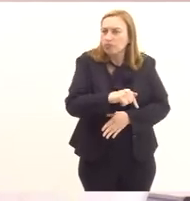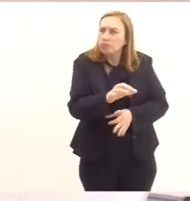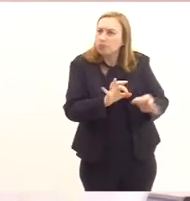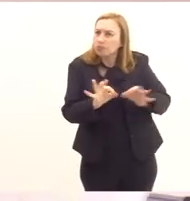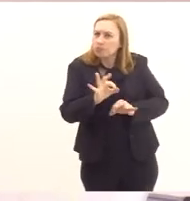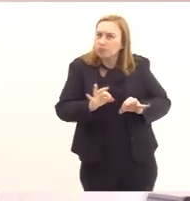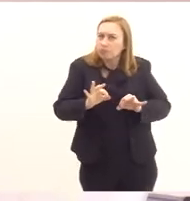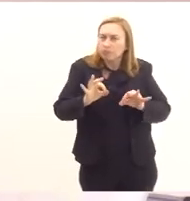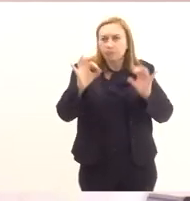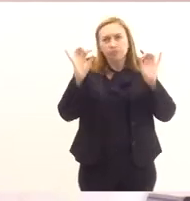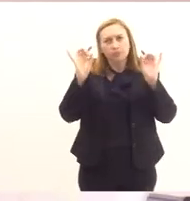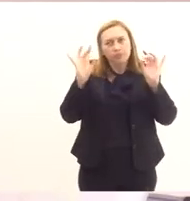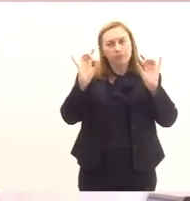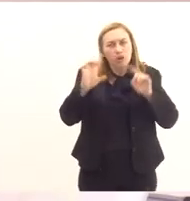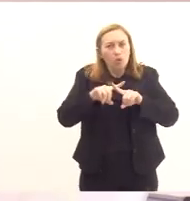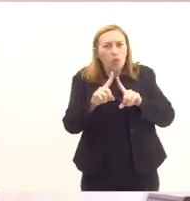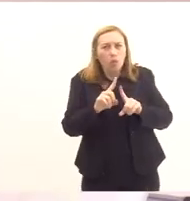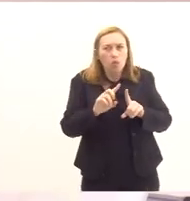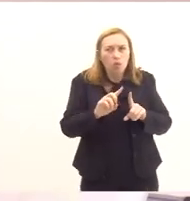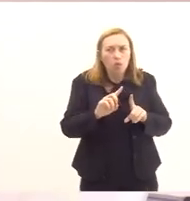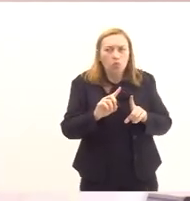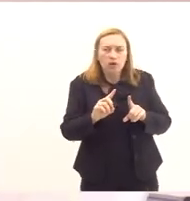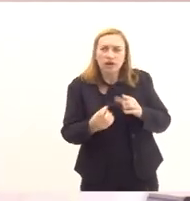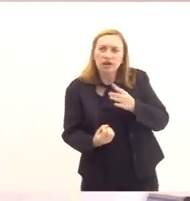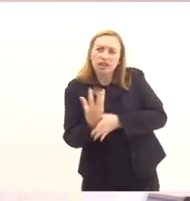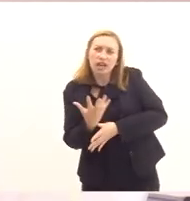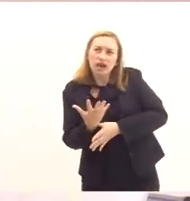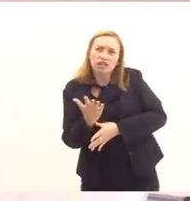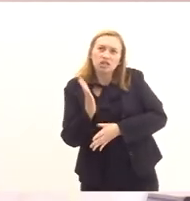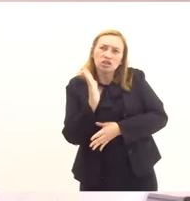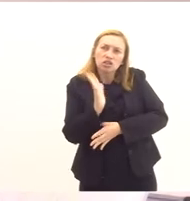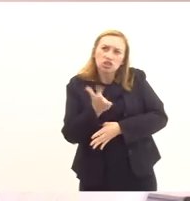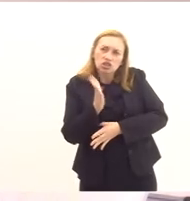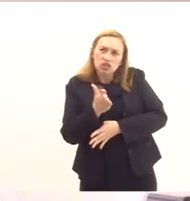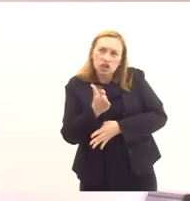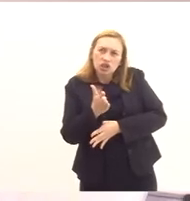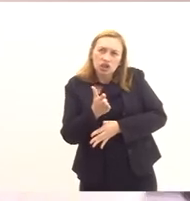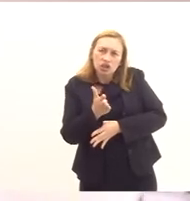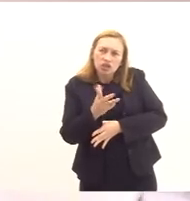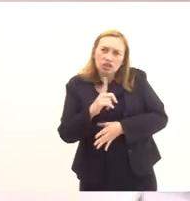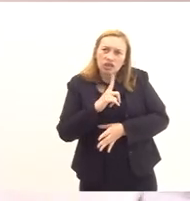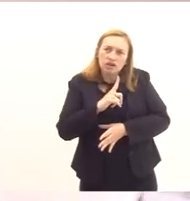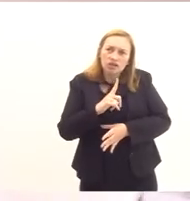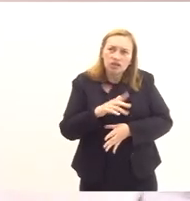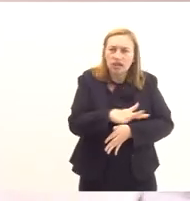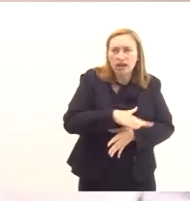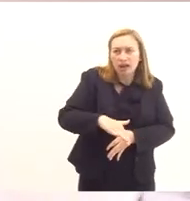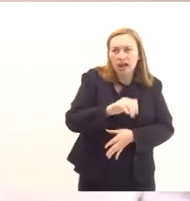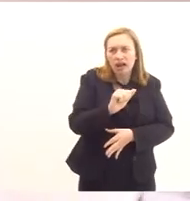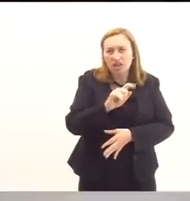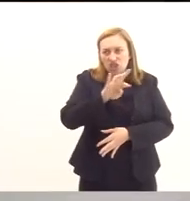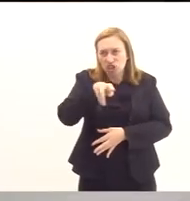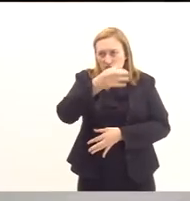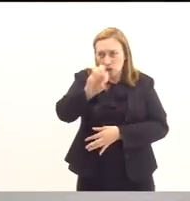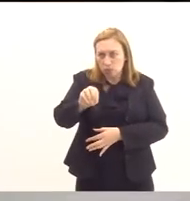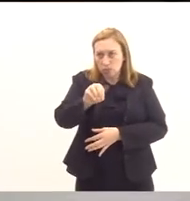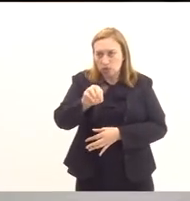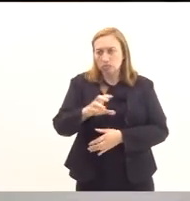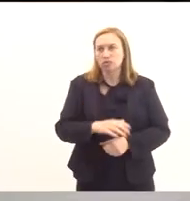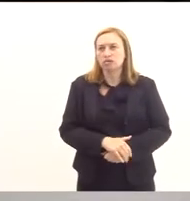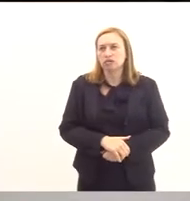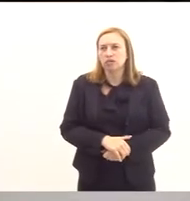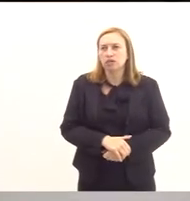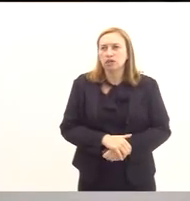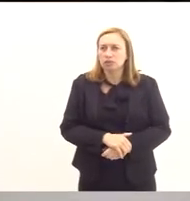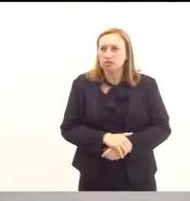específico ou ele é realizado em cima de linhas que já existiam no âmbito da gengiva é bom ele foi